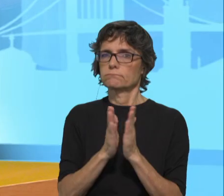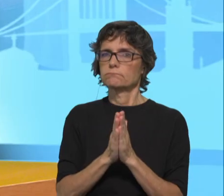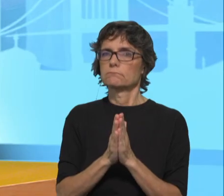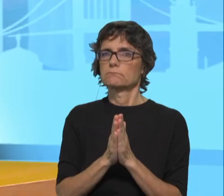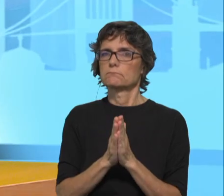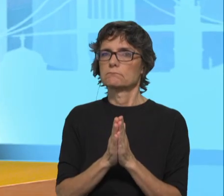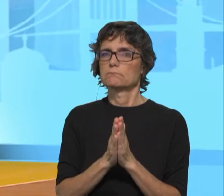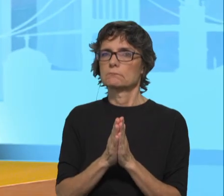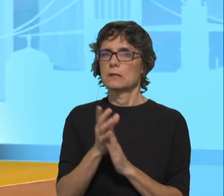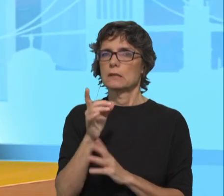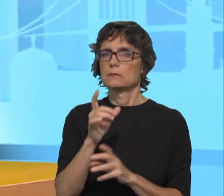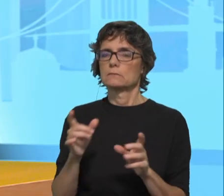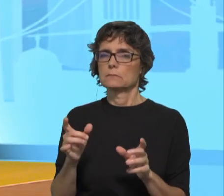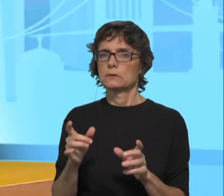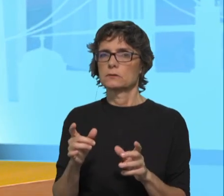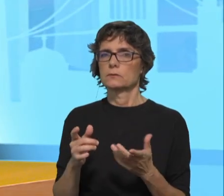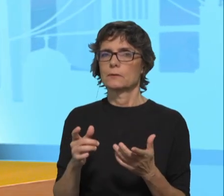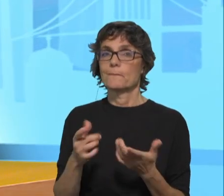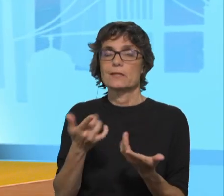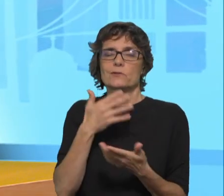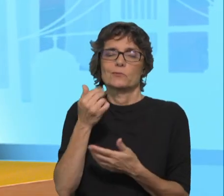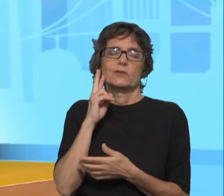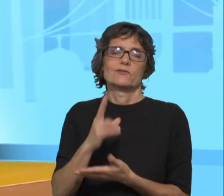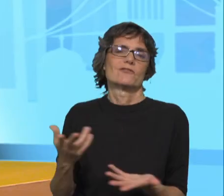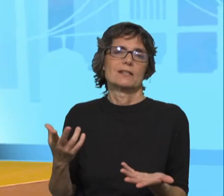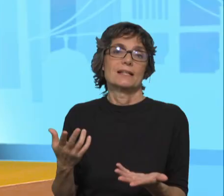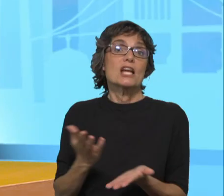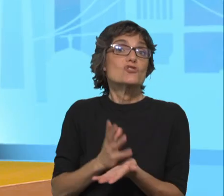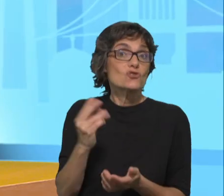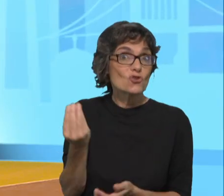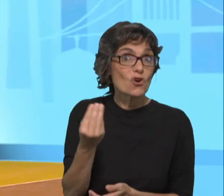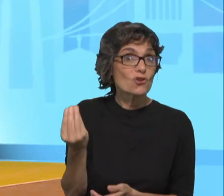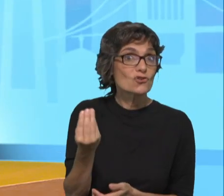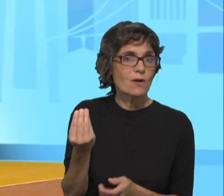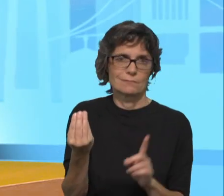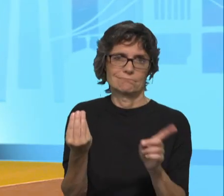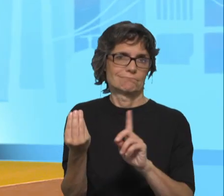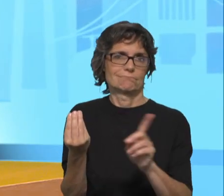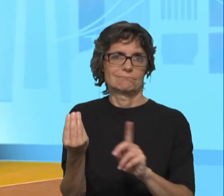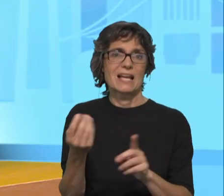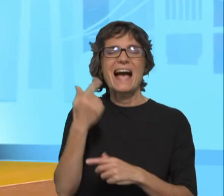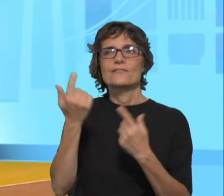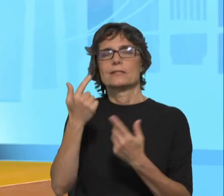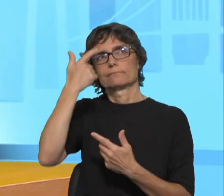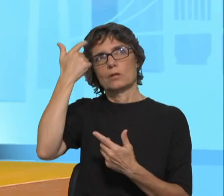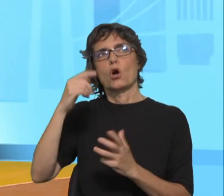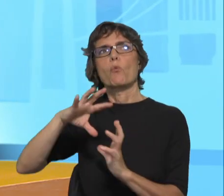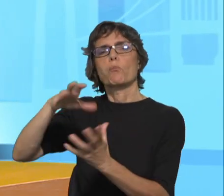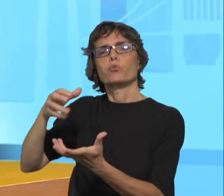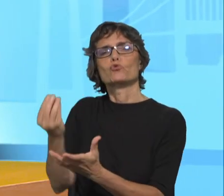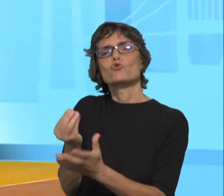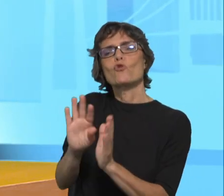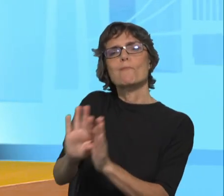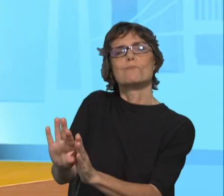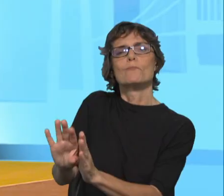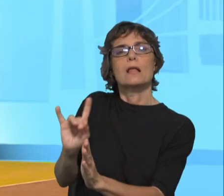E aí a parte mais bela é que não é somente jovens, porque às vezes eles eram entendidos como um mundo à parte, mas como